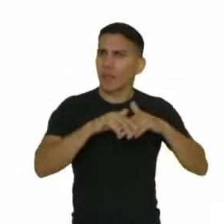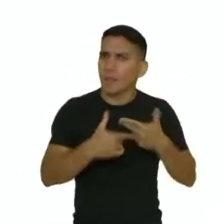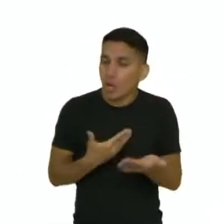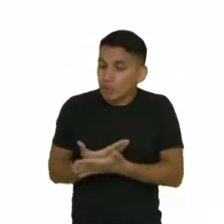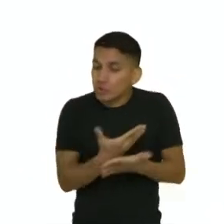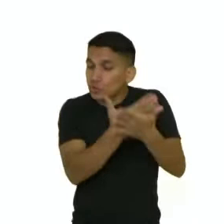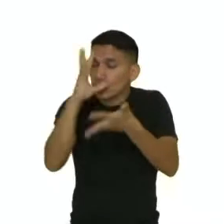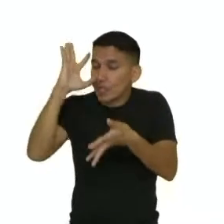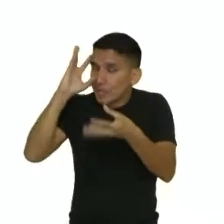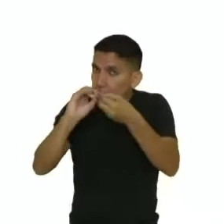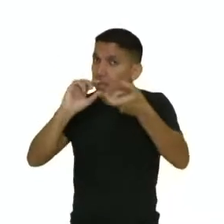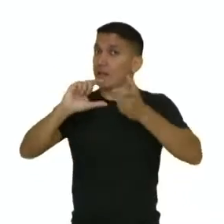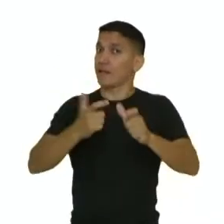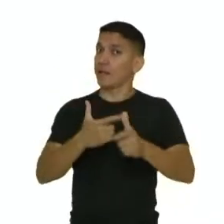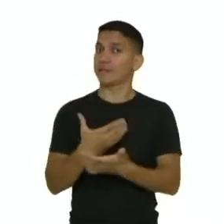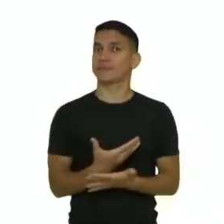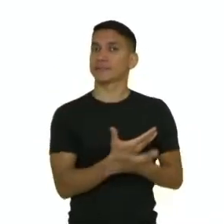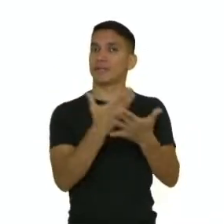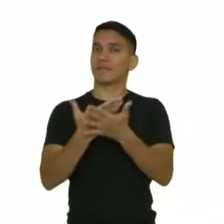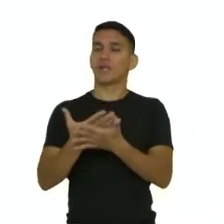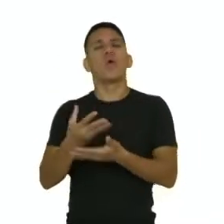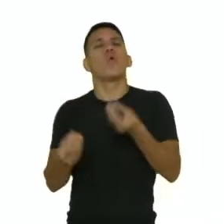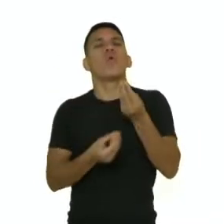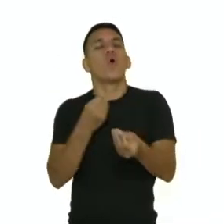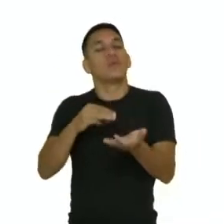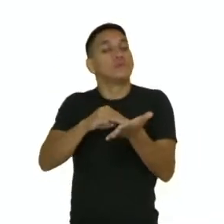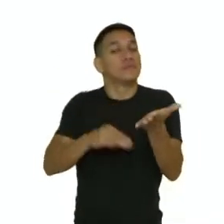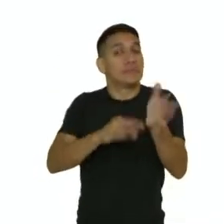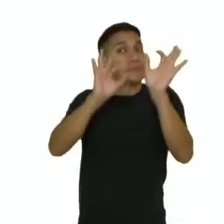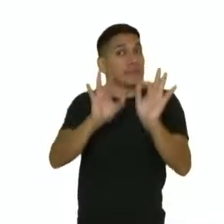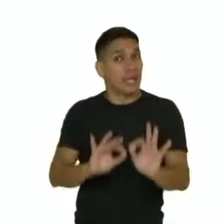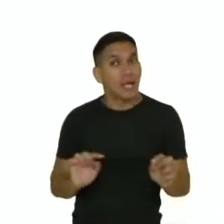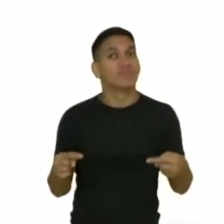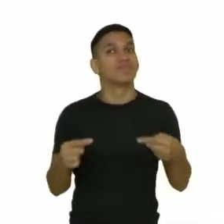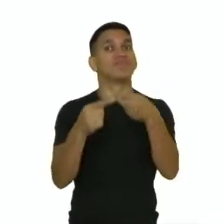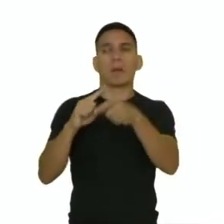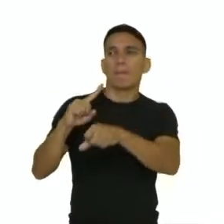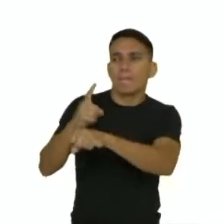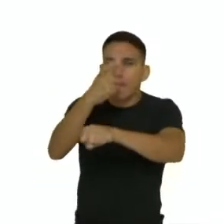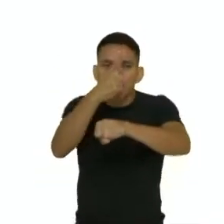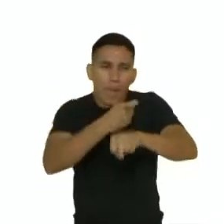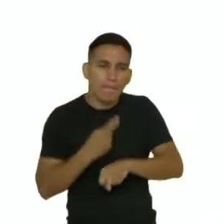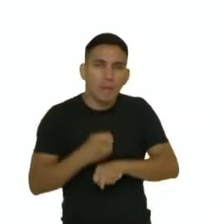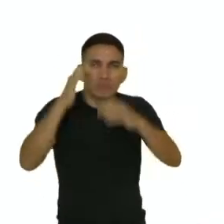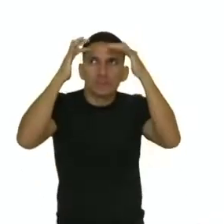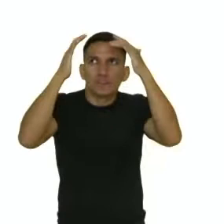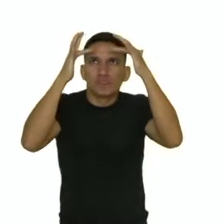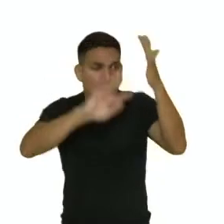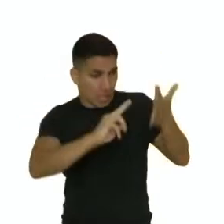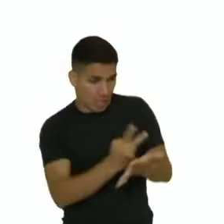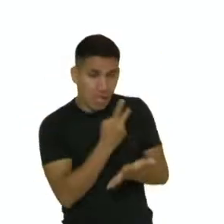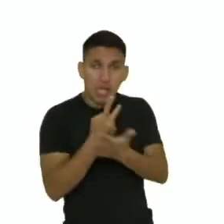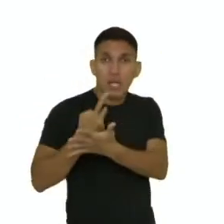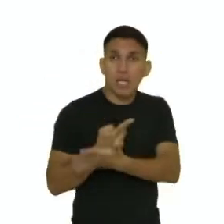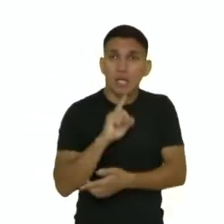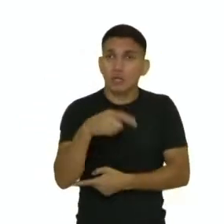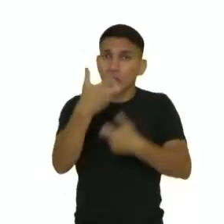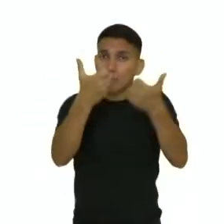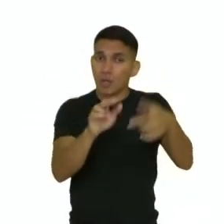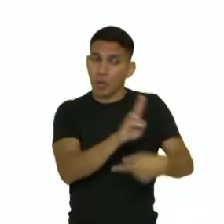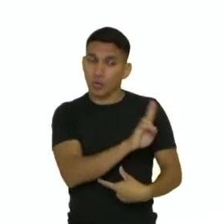é justamente aprender os métodos necessários para detectar esses pensamentos incorretos, que a gente chama